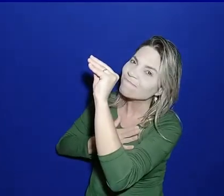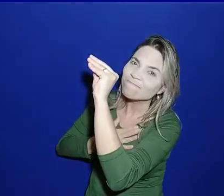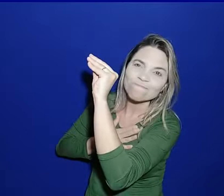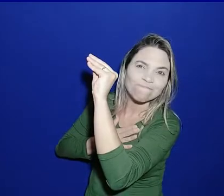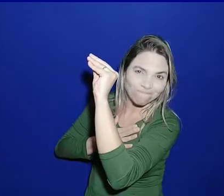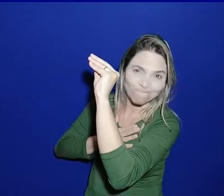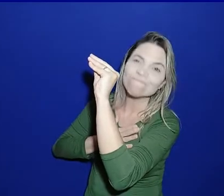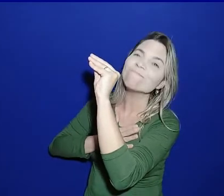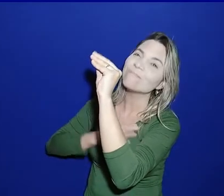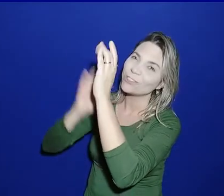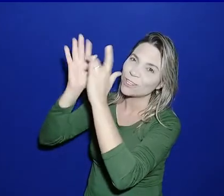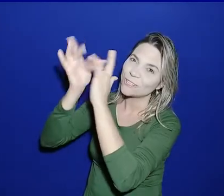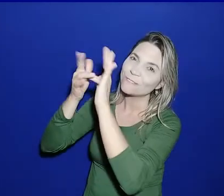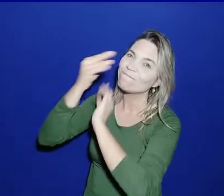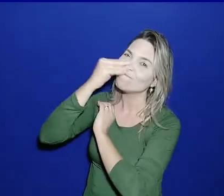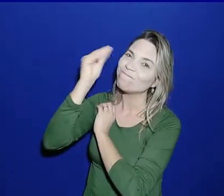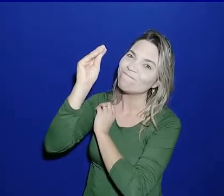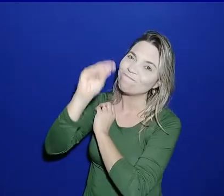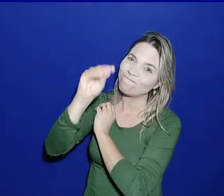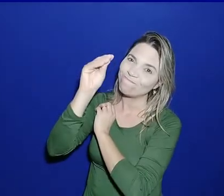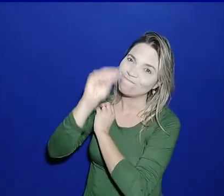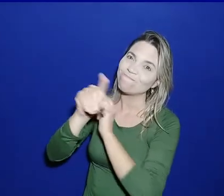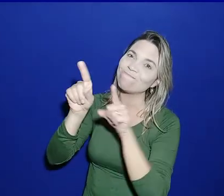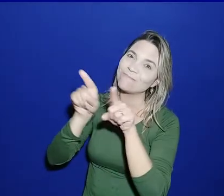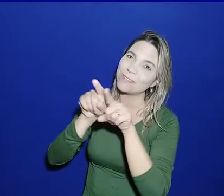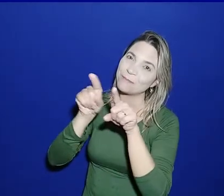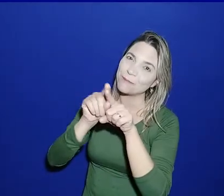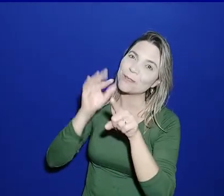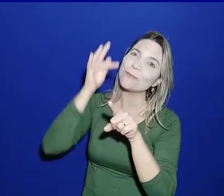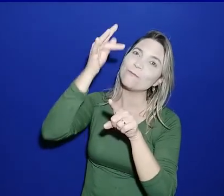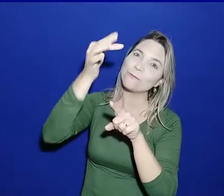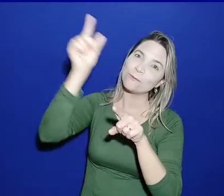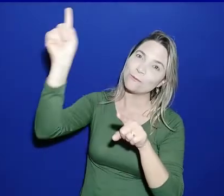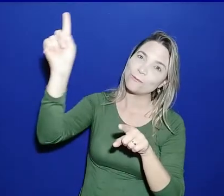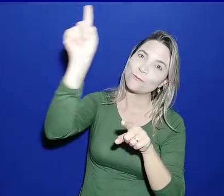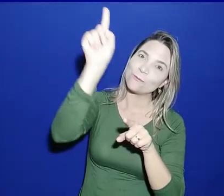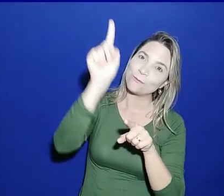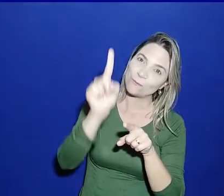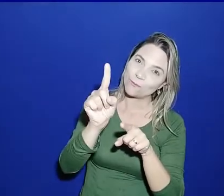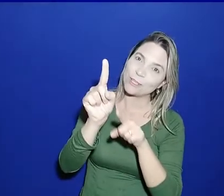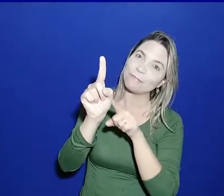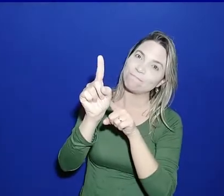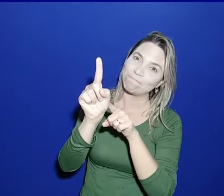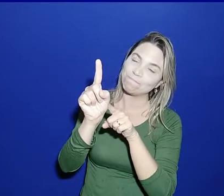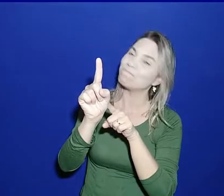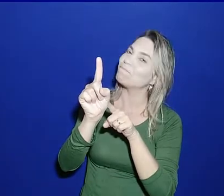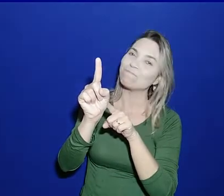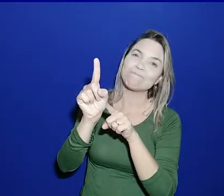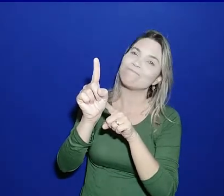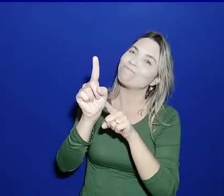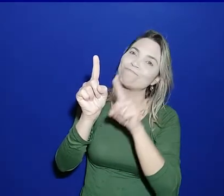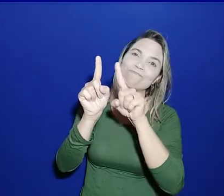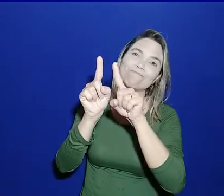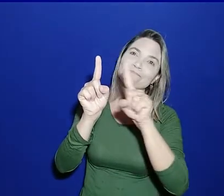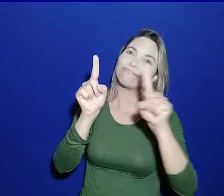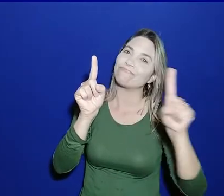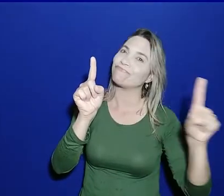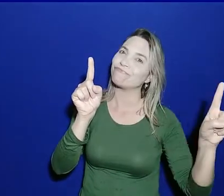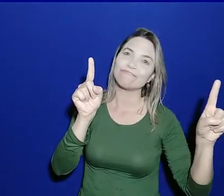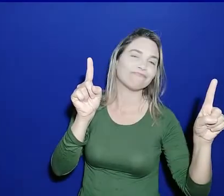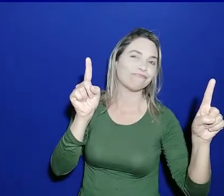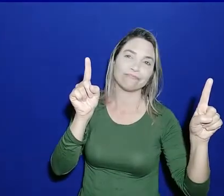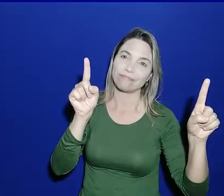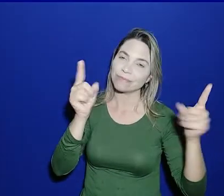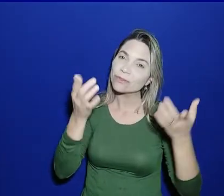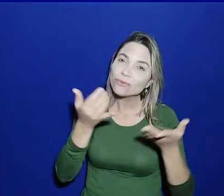negará. Eu preciso cumprir com fidelidade o ministério que o Senhor me entregou. E preciso dizer a você,